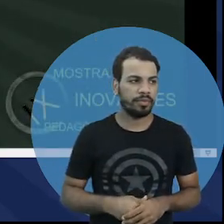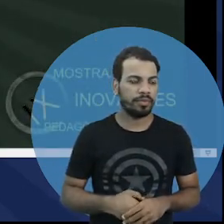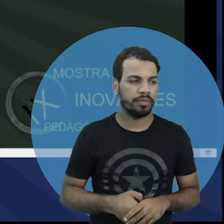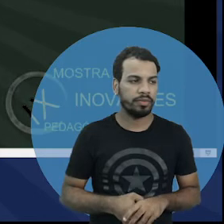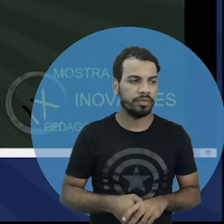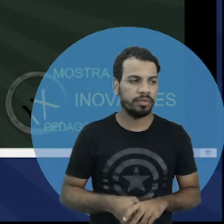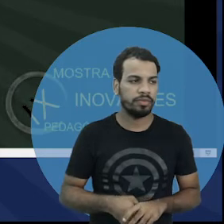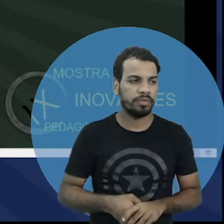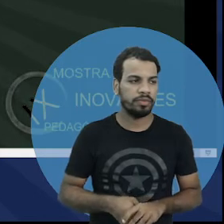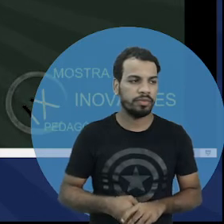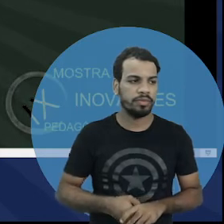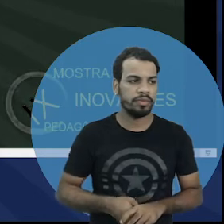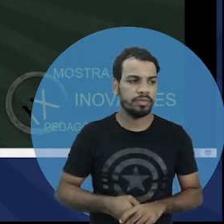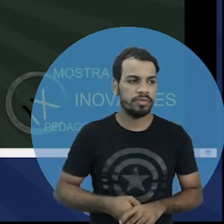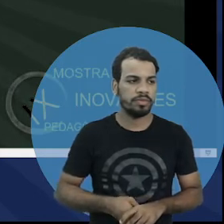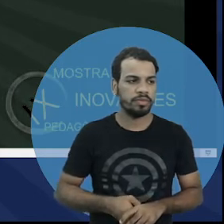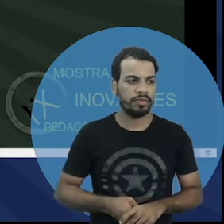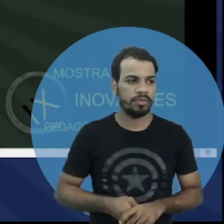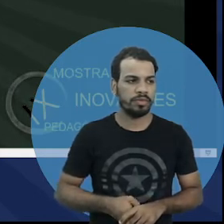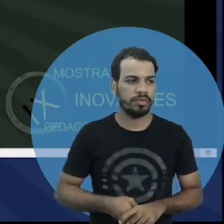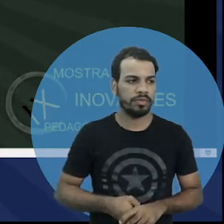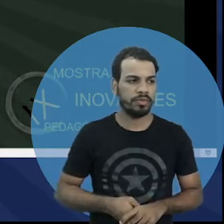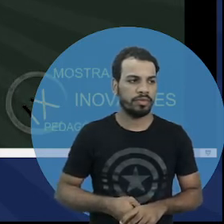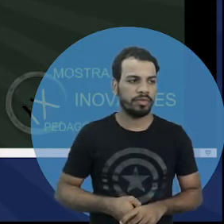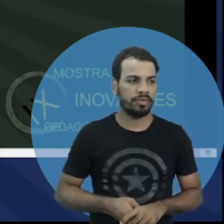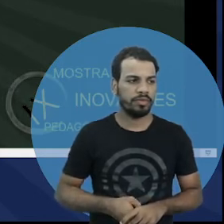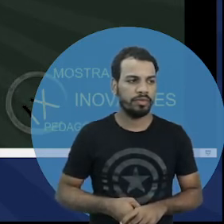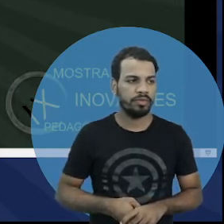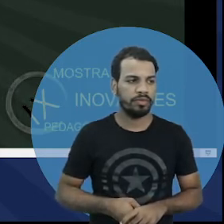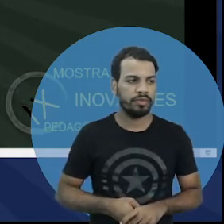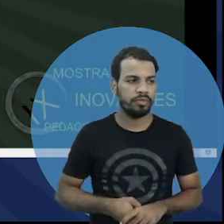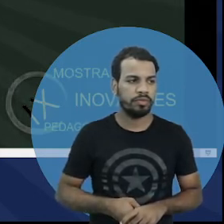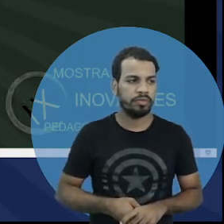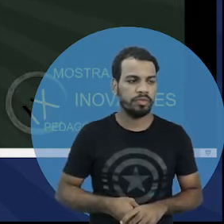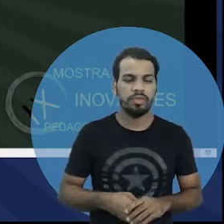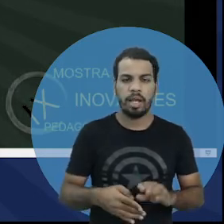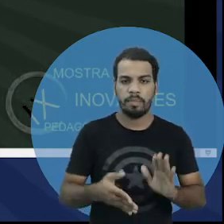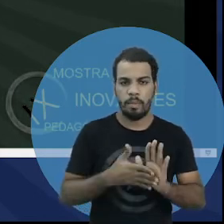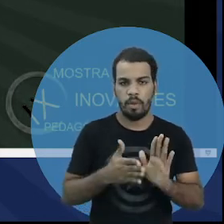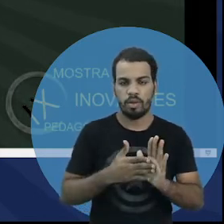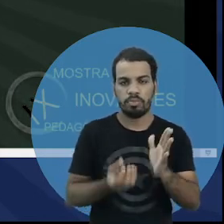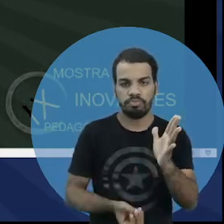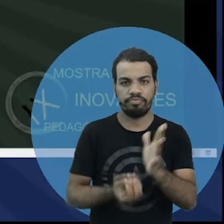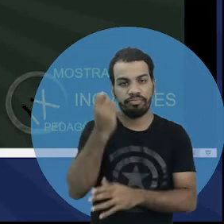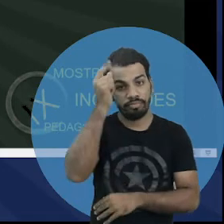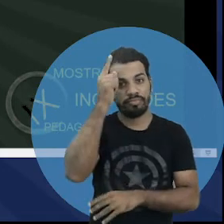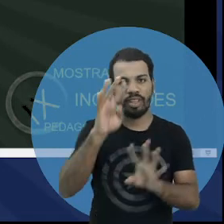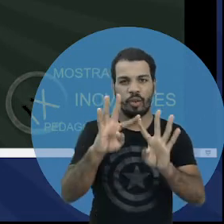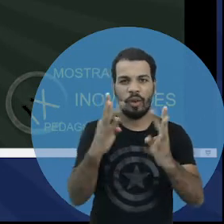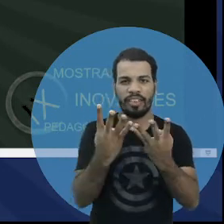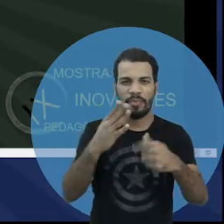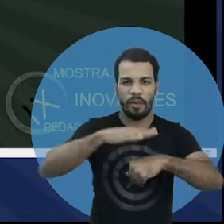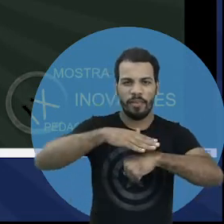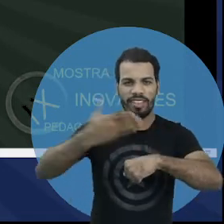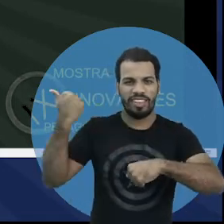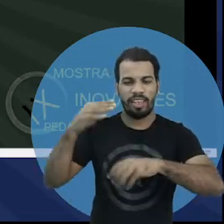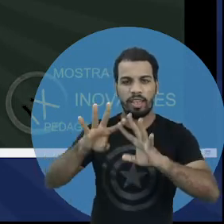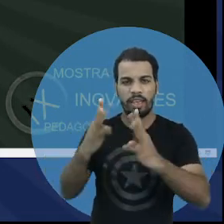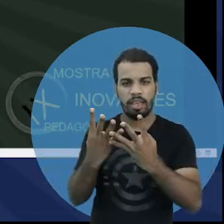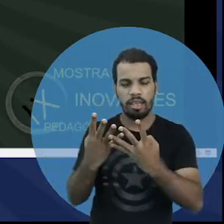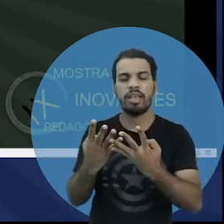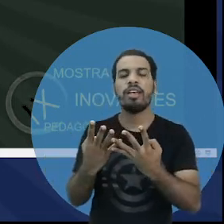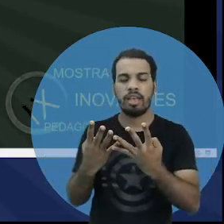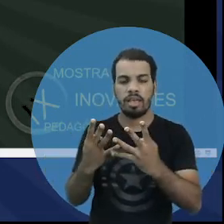Bem, essa proposta começou dentro da quarentena, né? Quando a quarentena